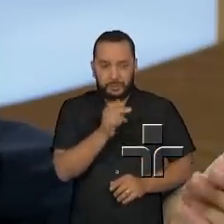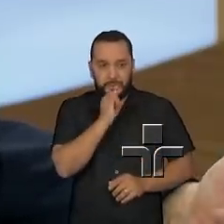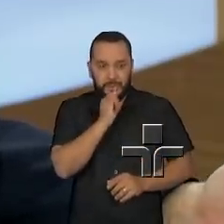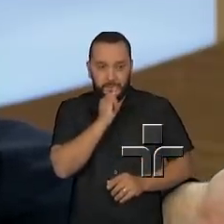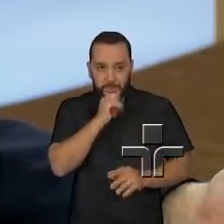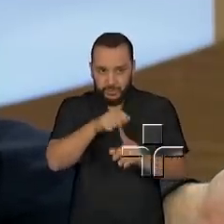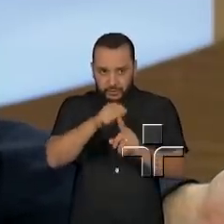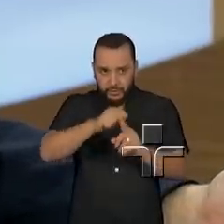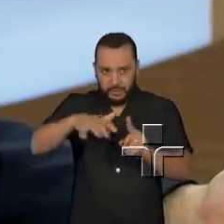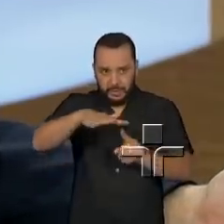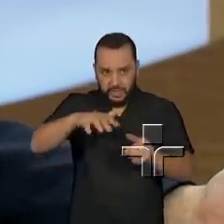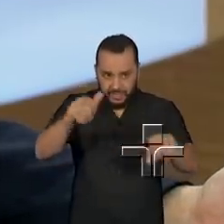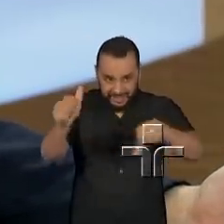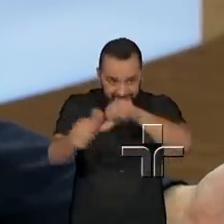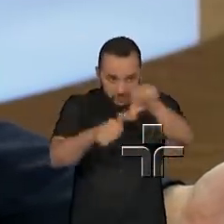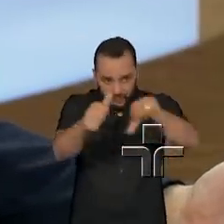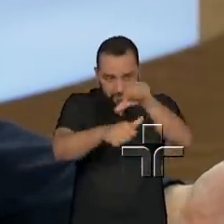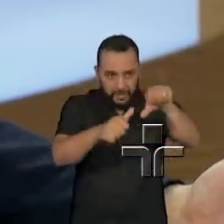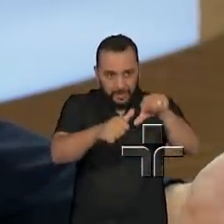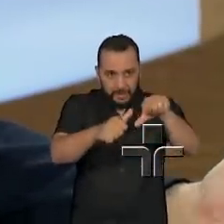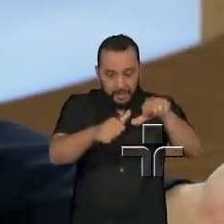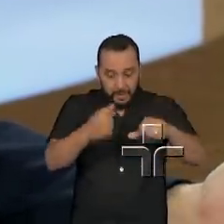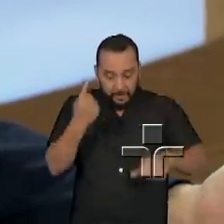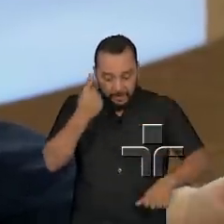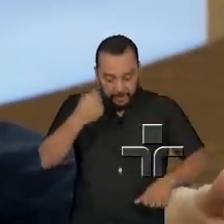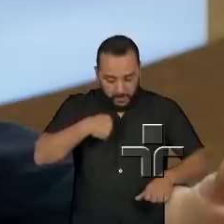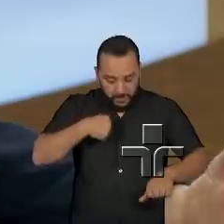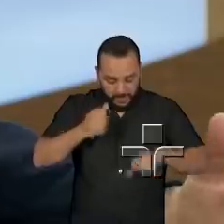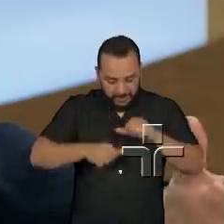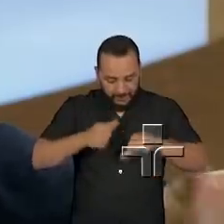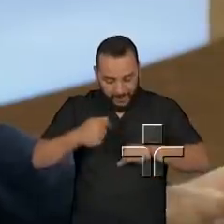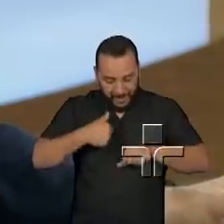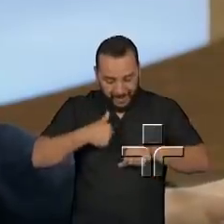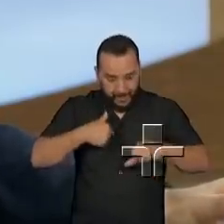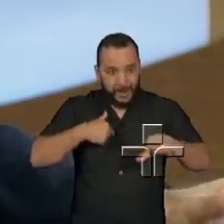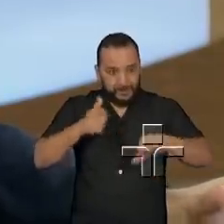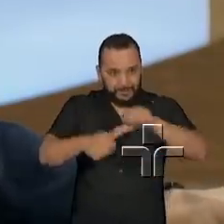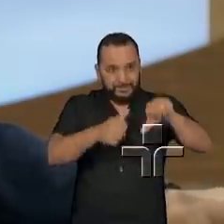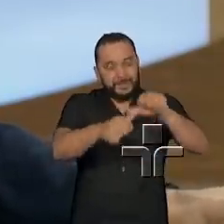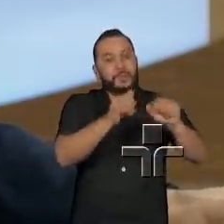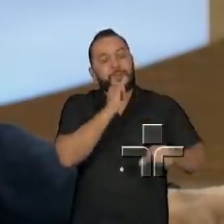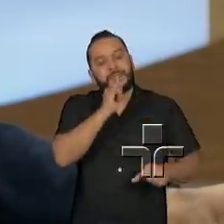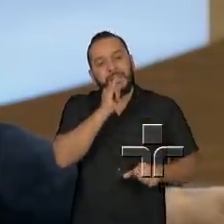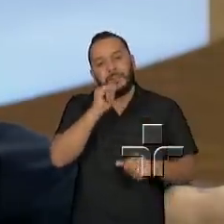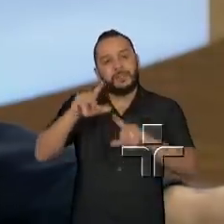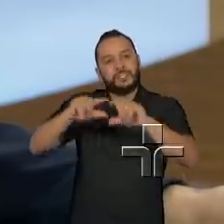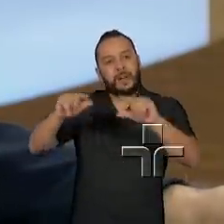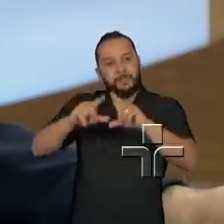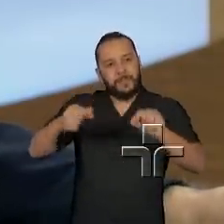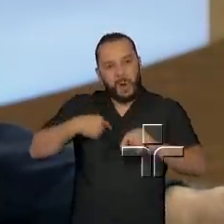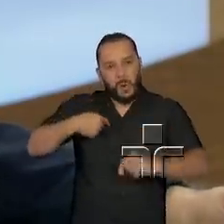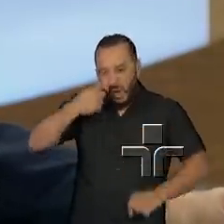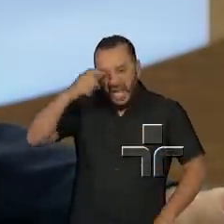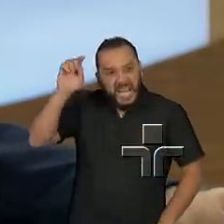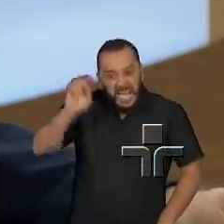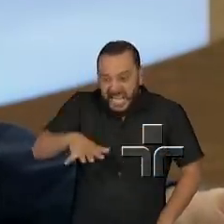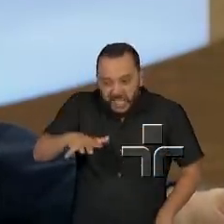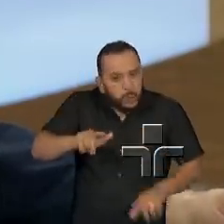sociedade passa pelo indivíduo. Eu estive no Japão recentemente, é um lugar onde não tem lixo na rua de jeito nenhum. Faz a Alemanha parecer um lugar